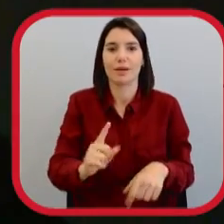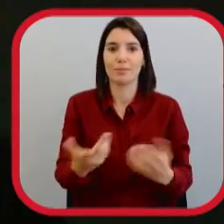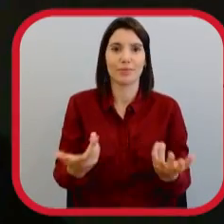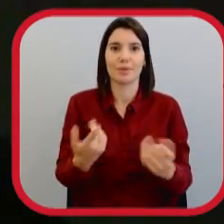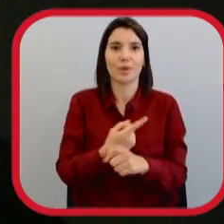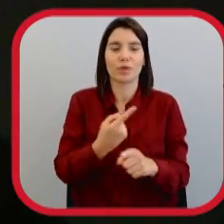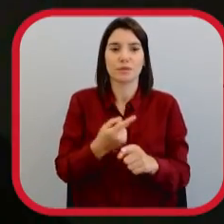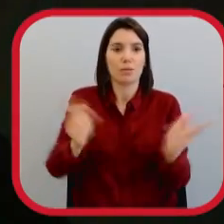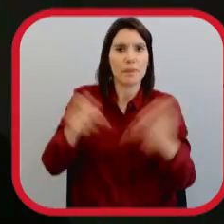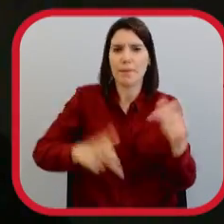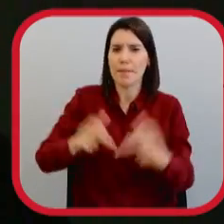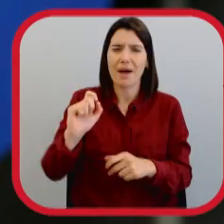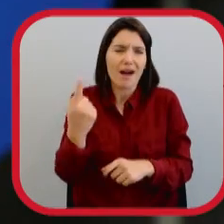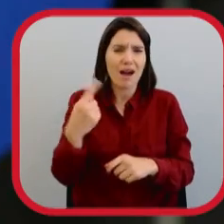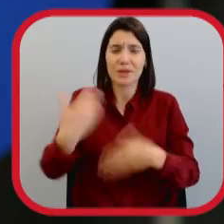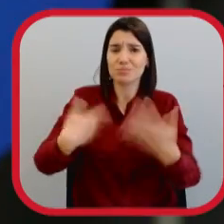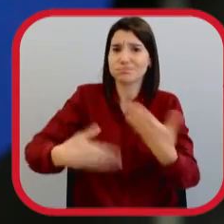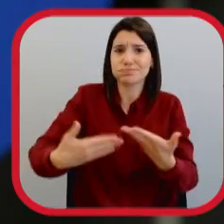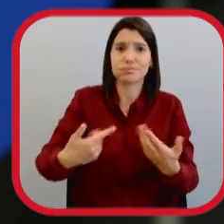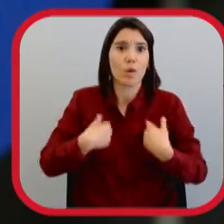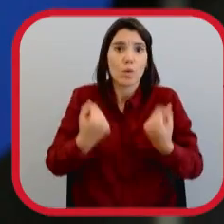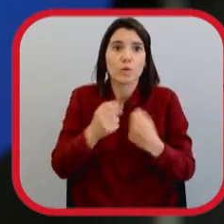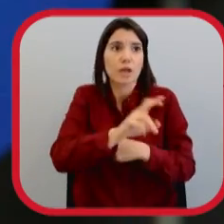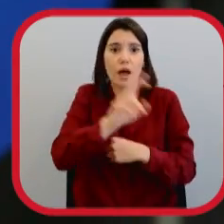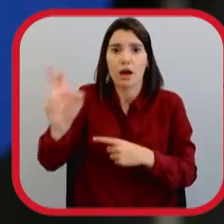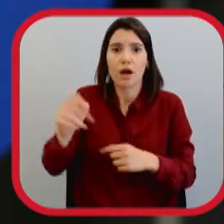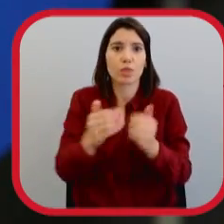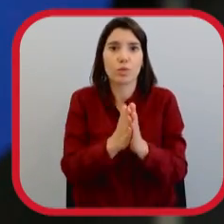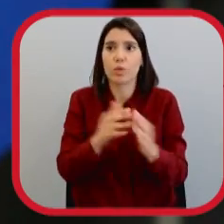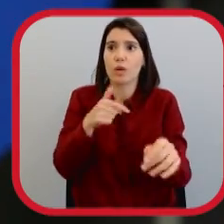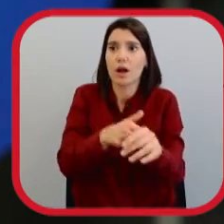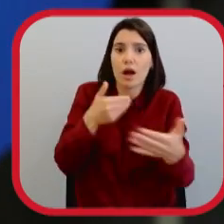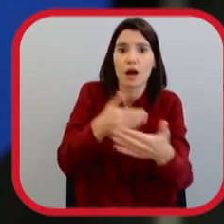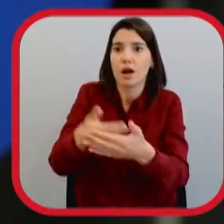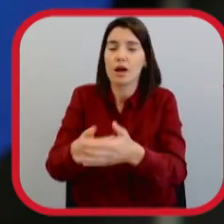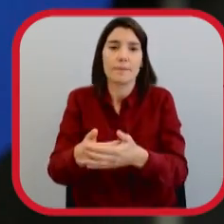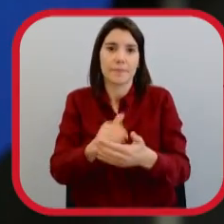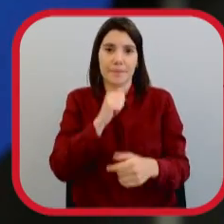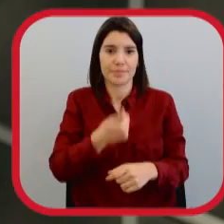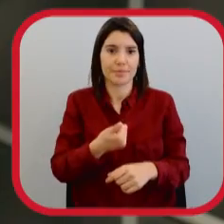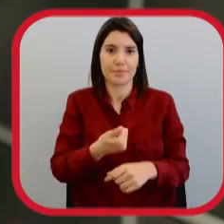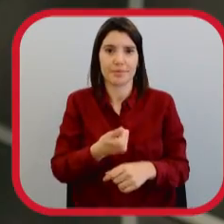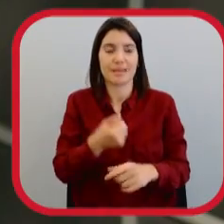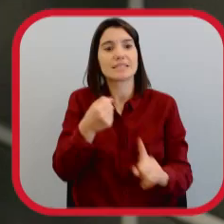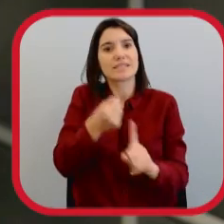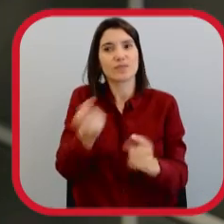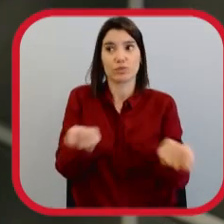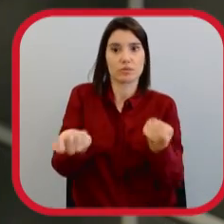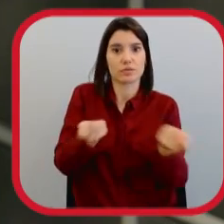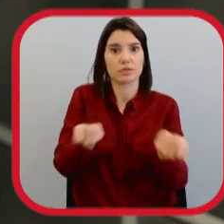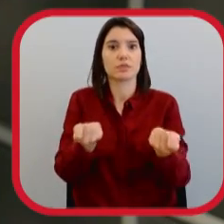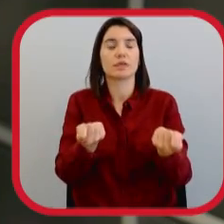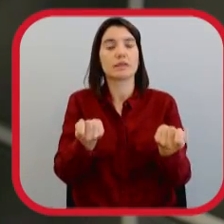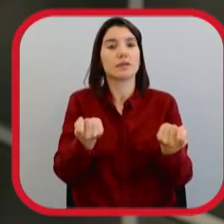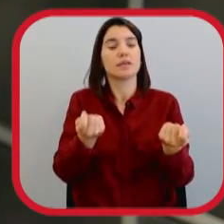dele. As coisas acontecem todas a uma velocidade muito grande e nós não conseguimos estar nos sítios todos onde deveríamos estar. E o maior desafio é fazer